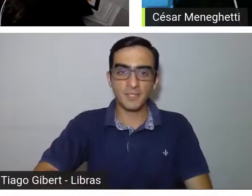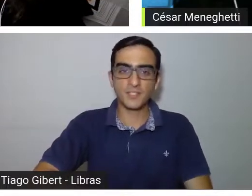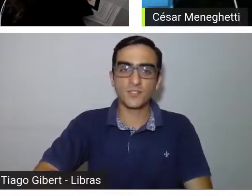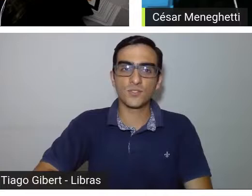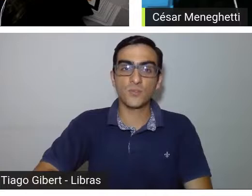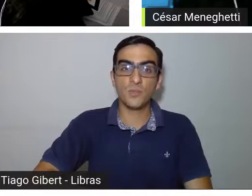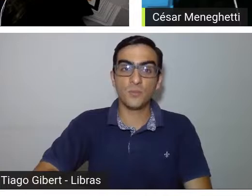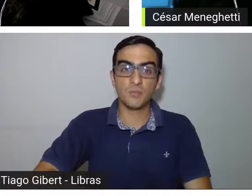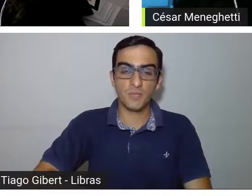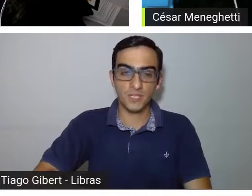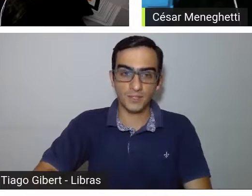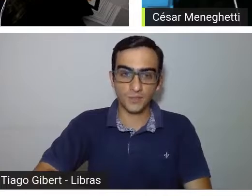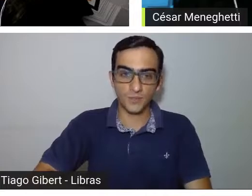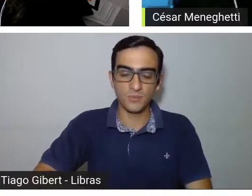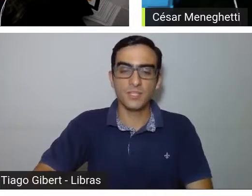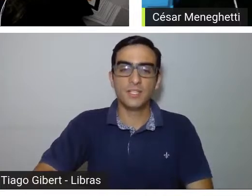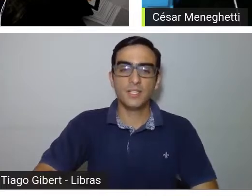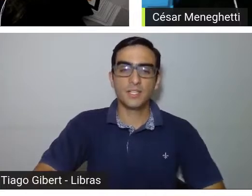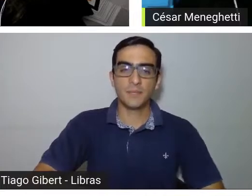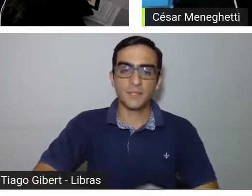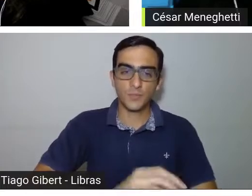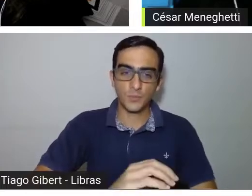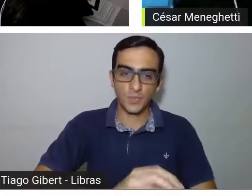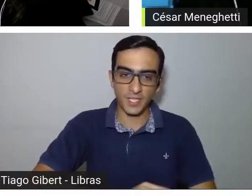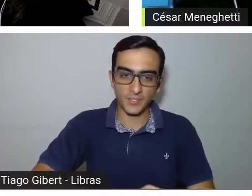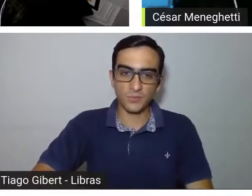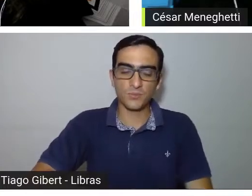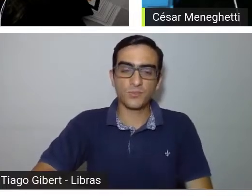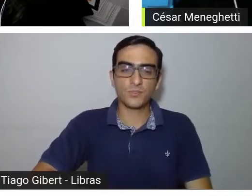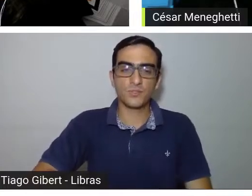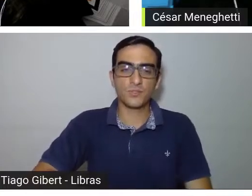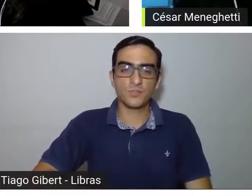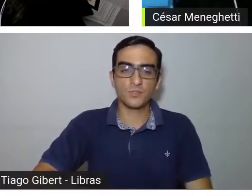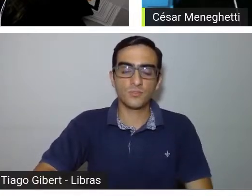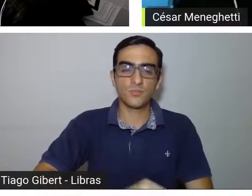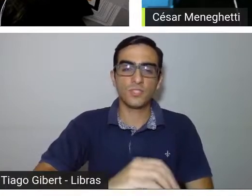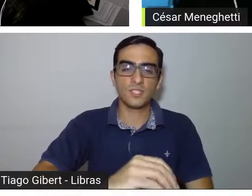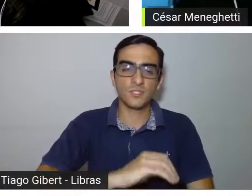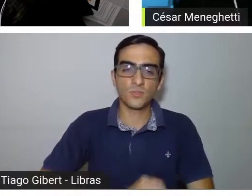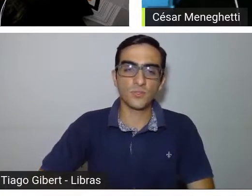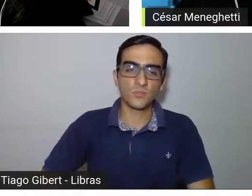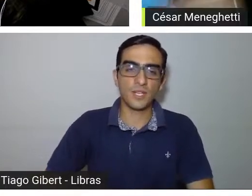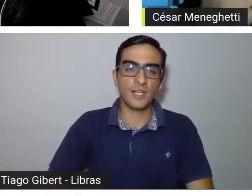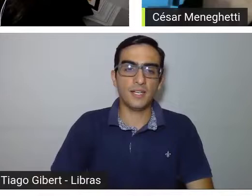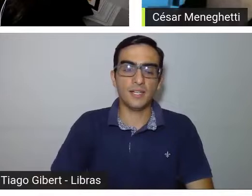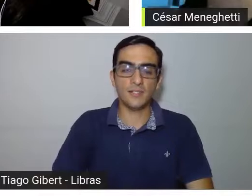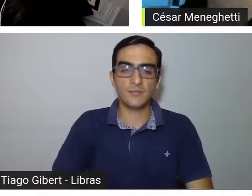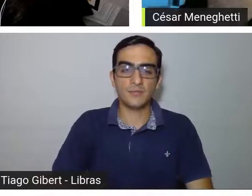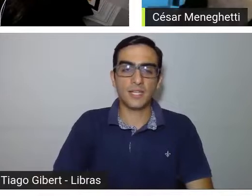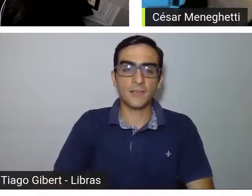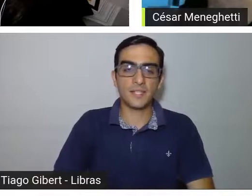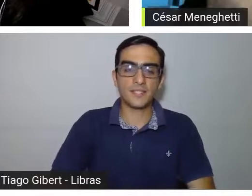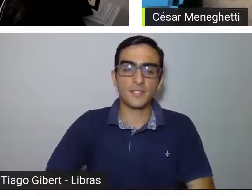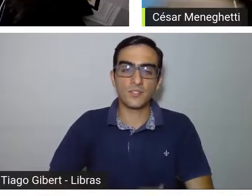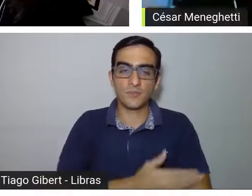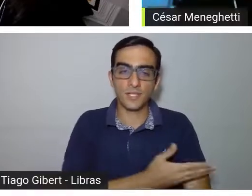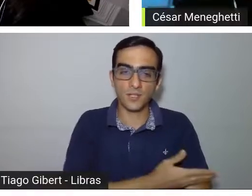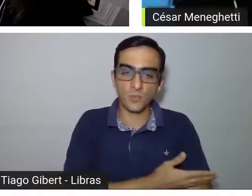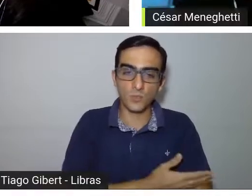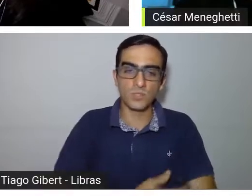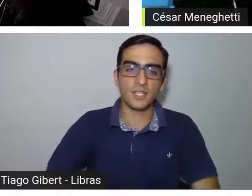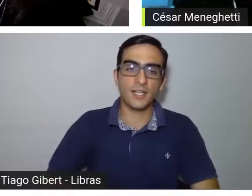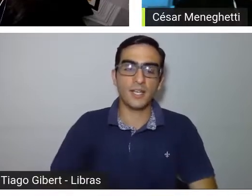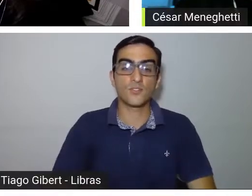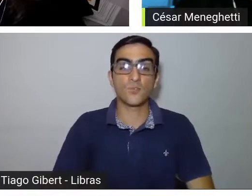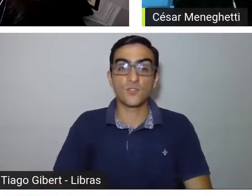intérprete de Libras, sou um homem branco, cabelos pretos. Estou utilizando hoje uma camisa de